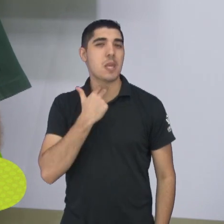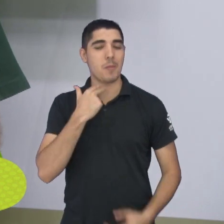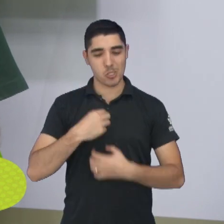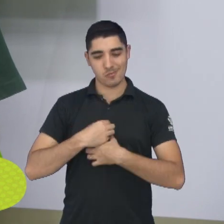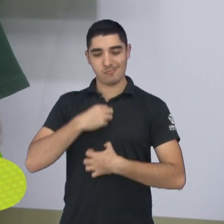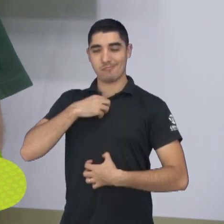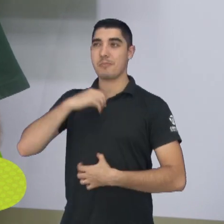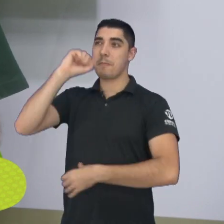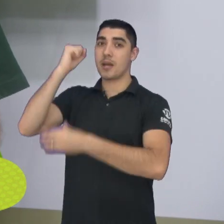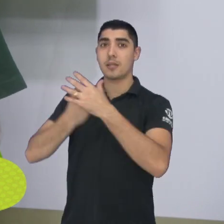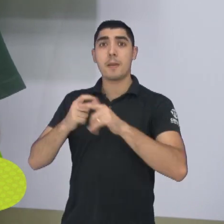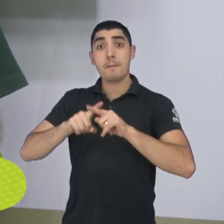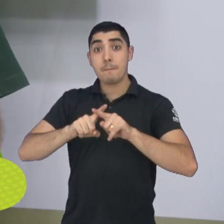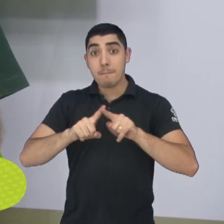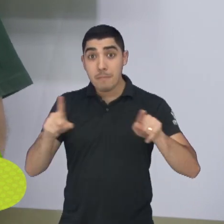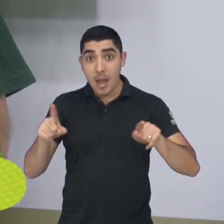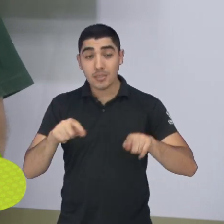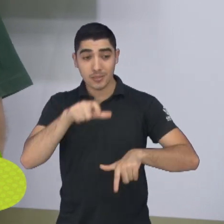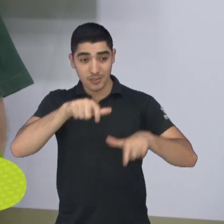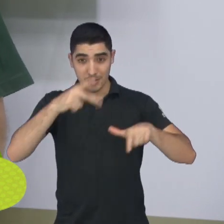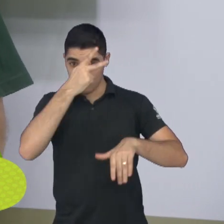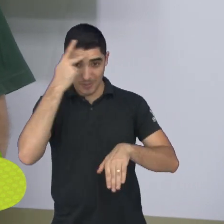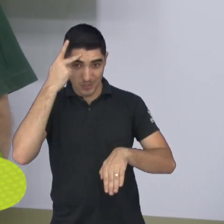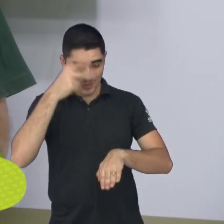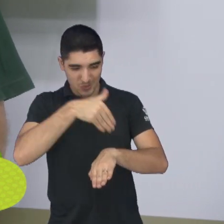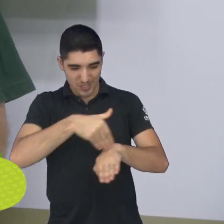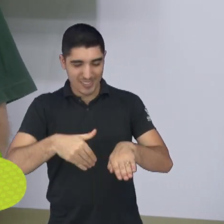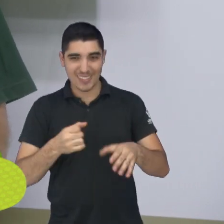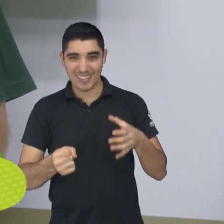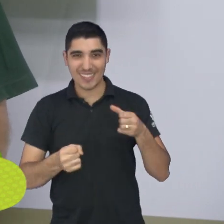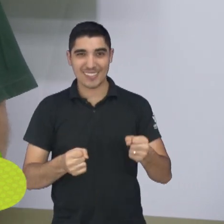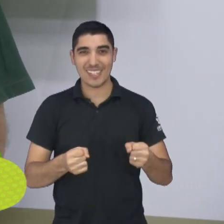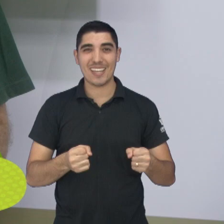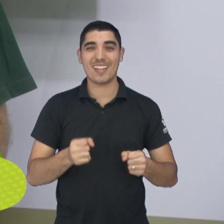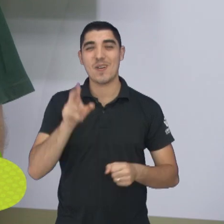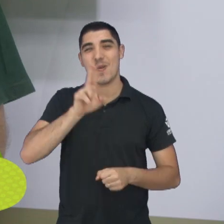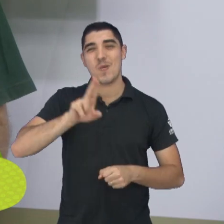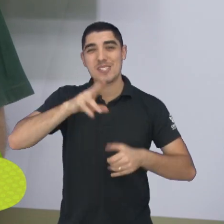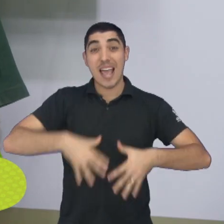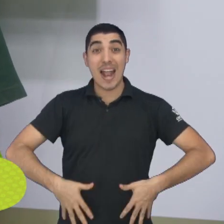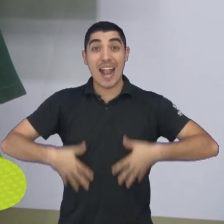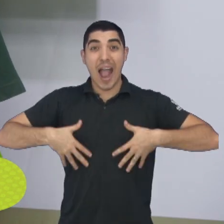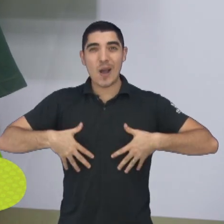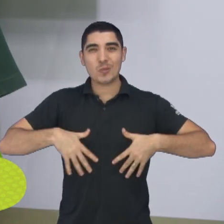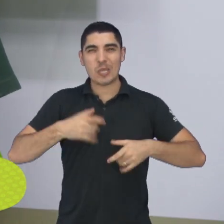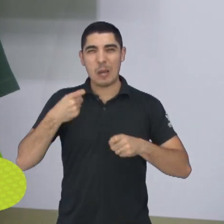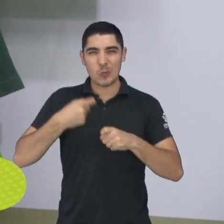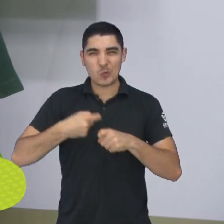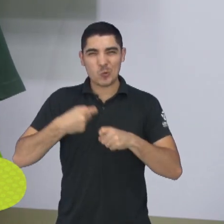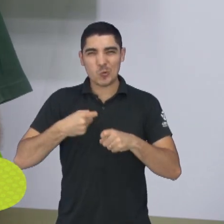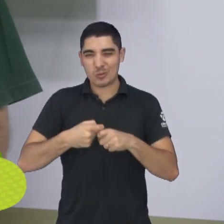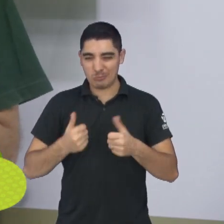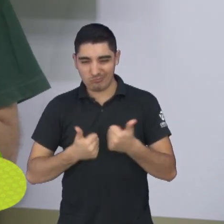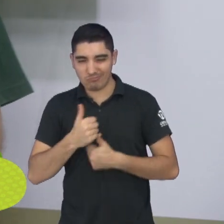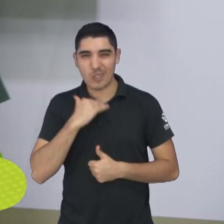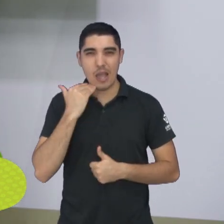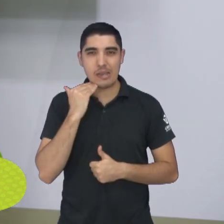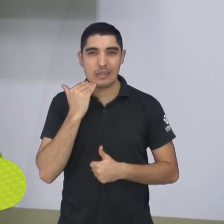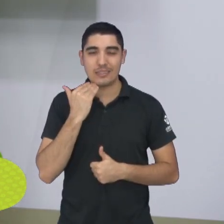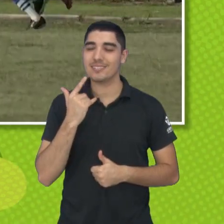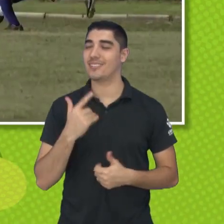jogar basquete, mas o que tem de zagueiro que joga de calça jeans é uma grandeza. Mas voltando ao assunto aqui, é muito bacana esse